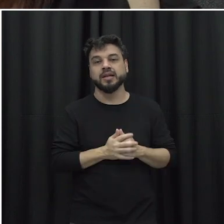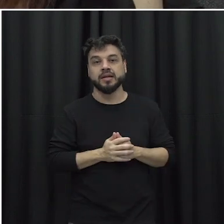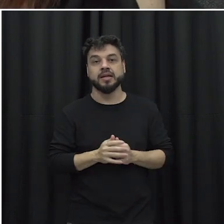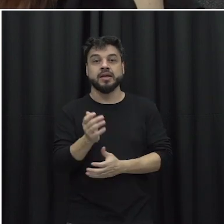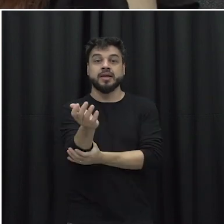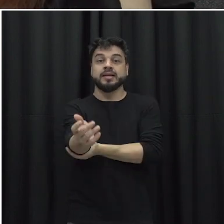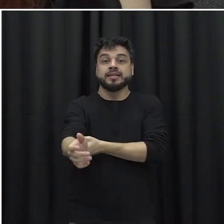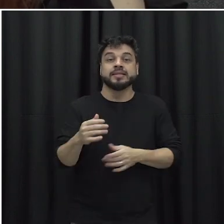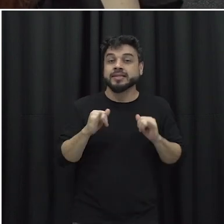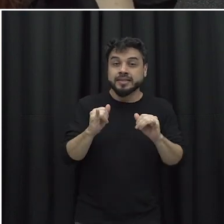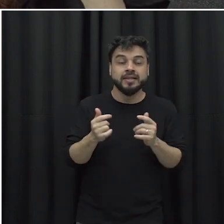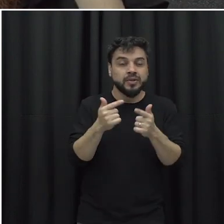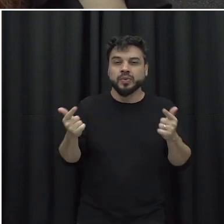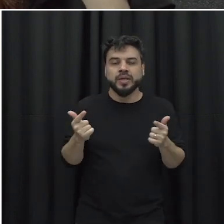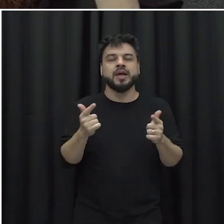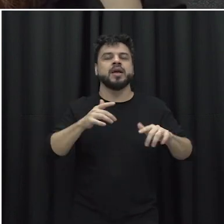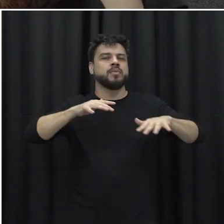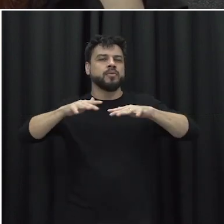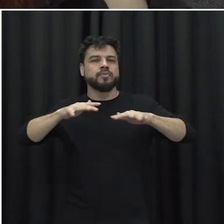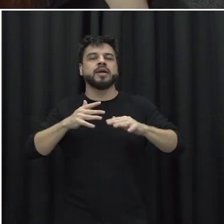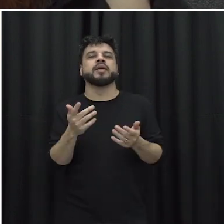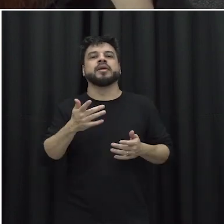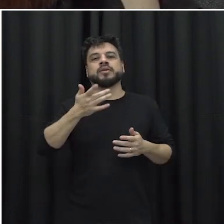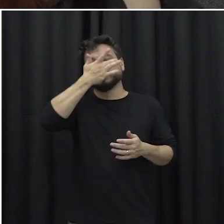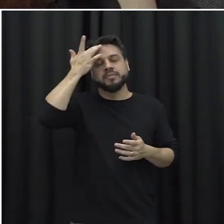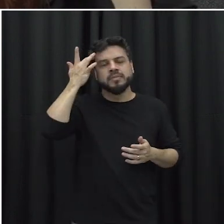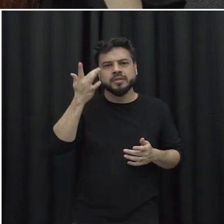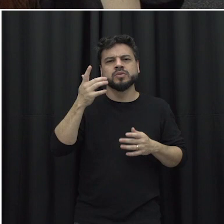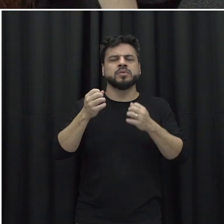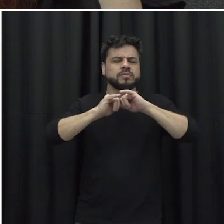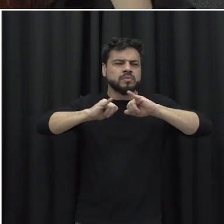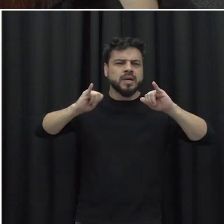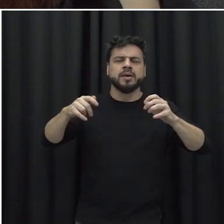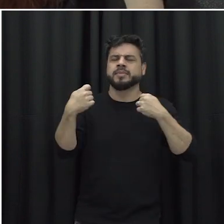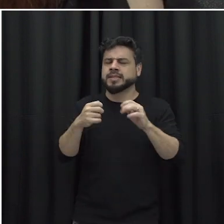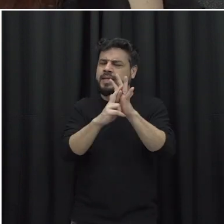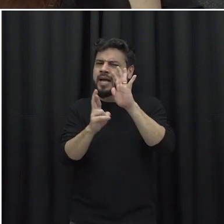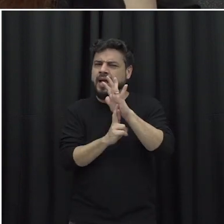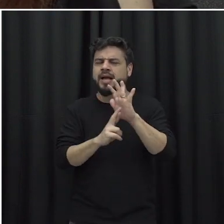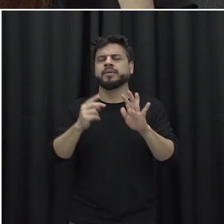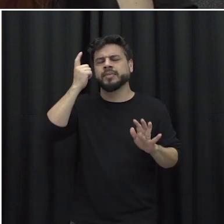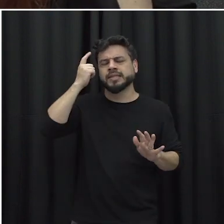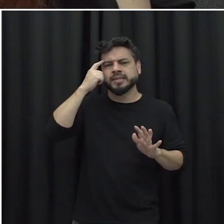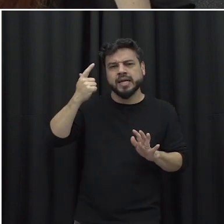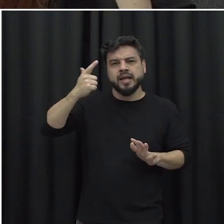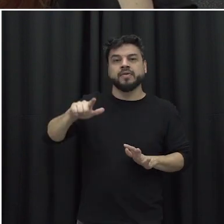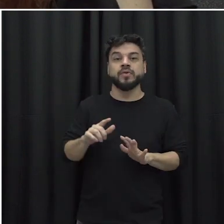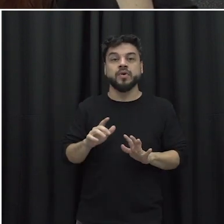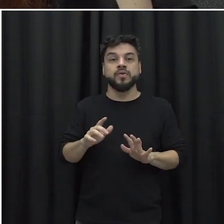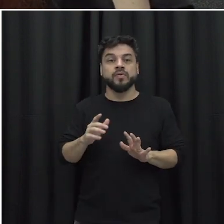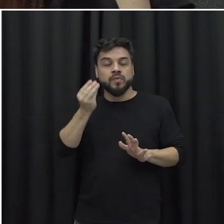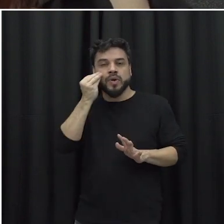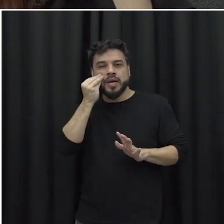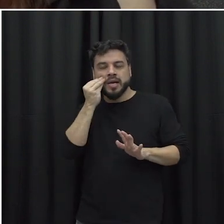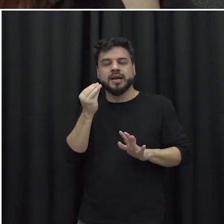que toda essa questão de regulamentação seja revista, vai continuar tendo esse tipo de problema. Se a gente for olhar